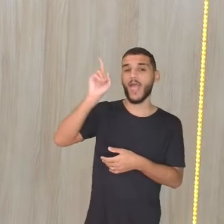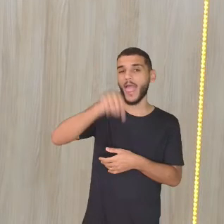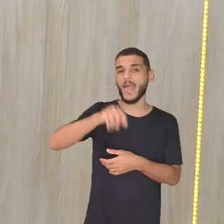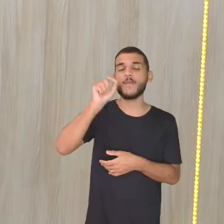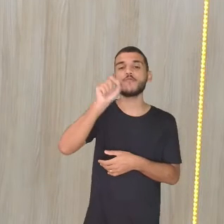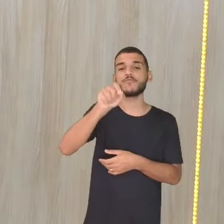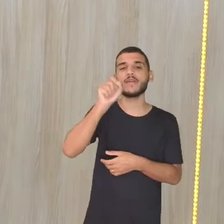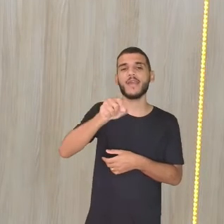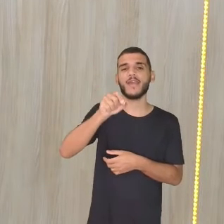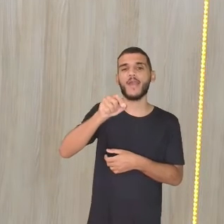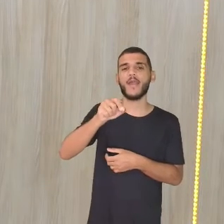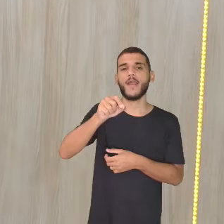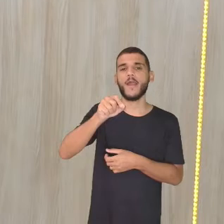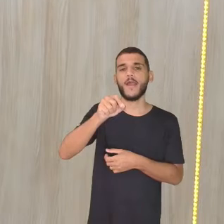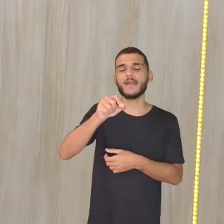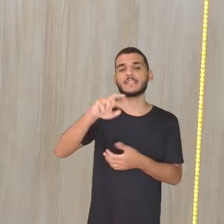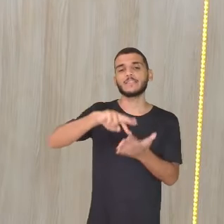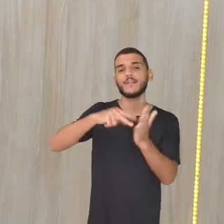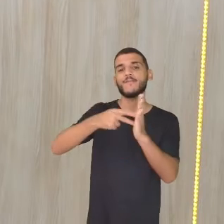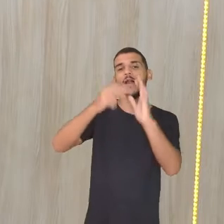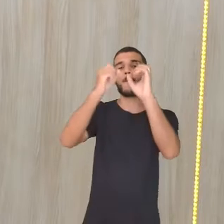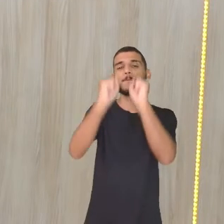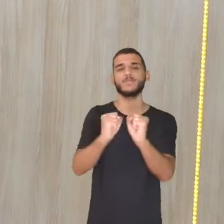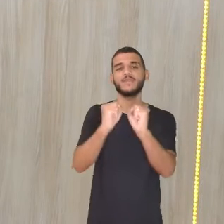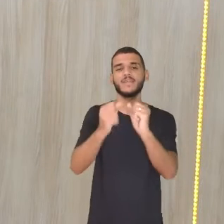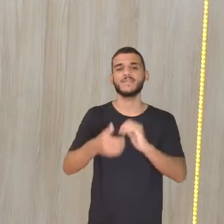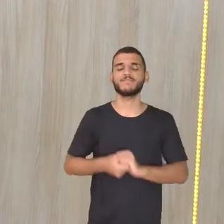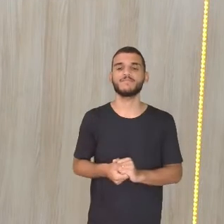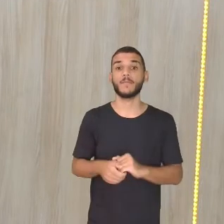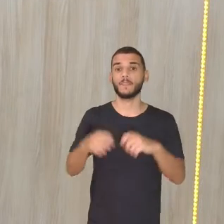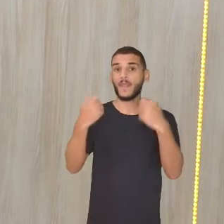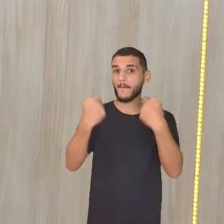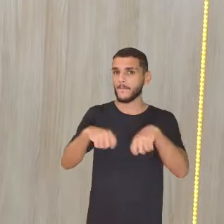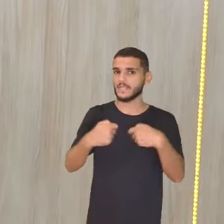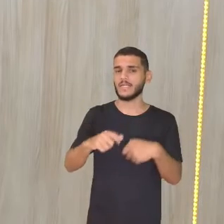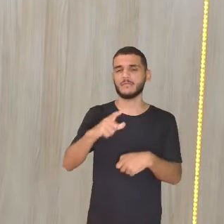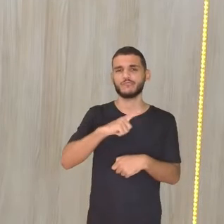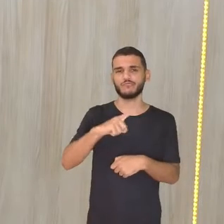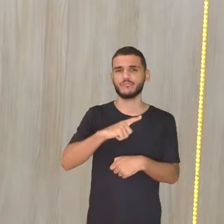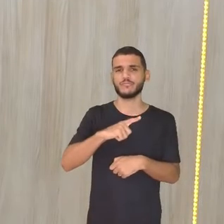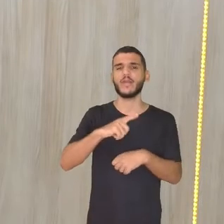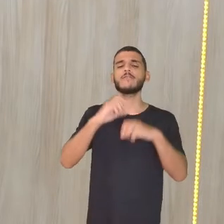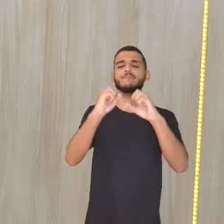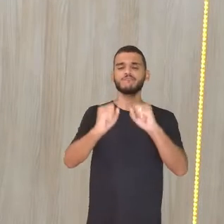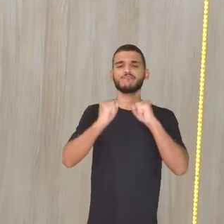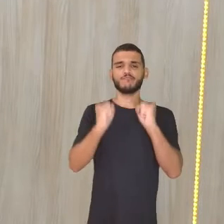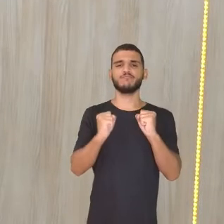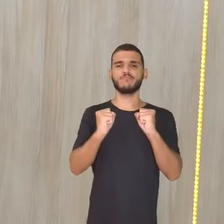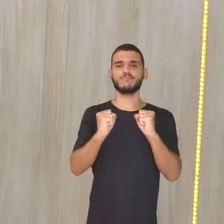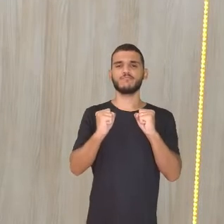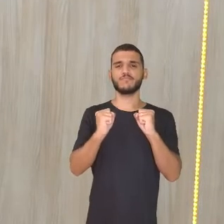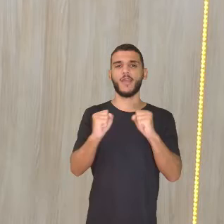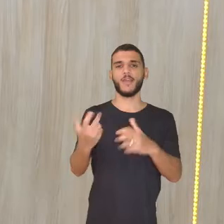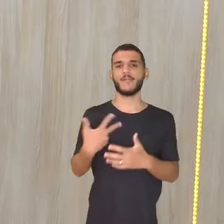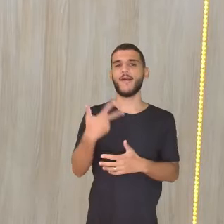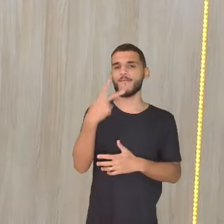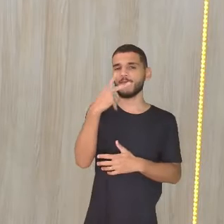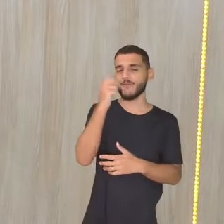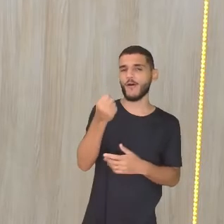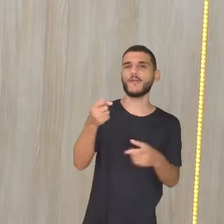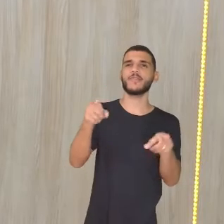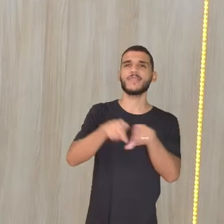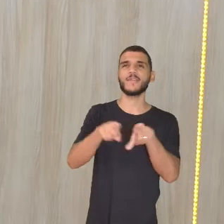poder. Então, precisamos, não é? Estar empoderados, Com certeza. não é? Fortes, Ajuda. cheios de